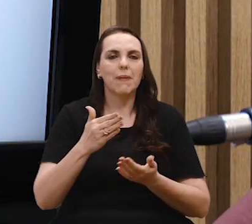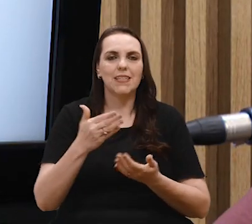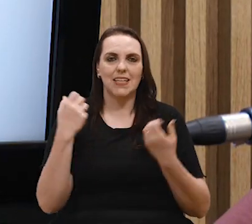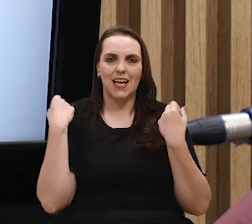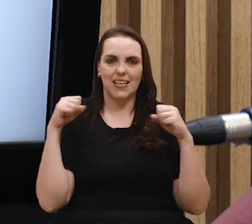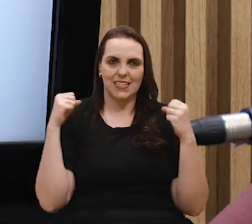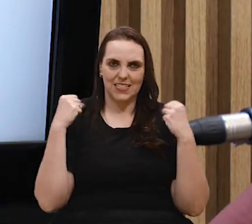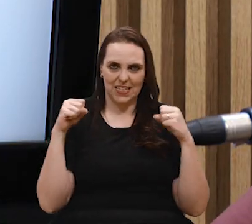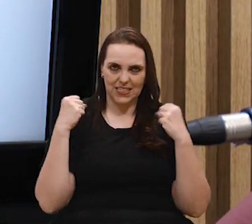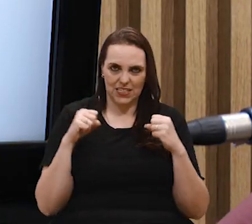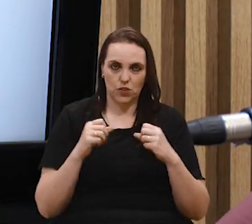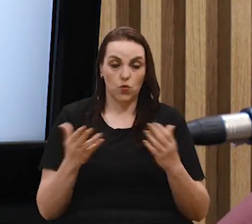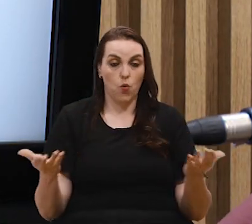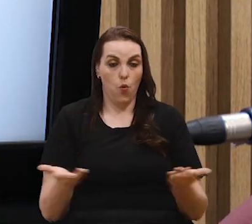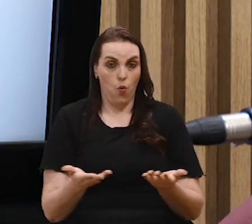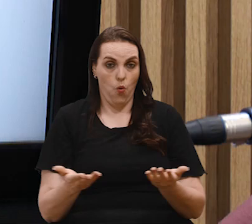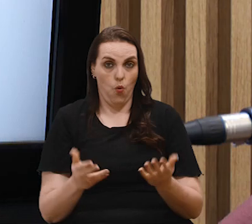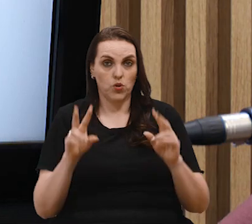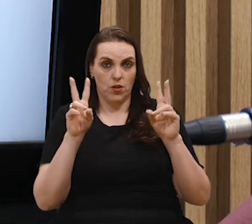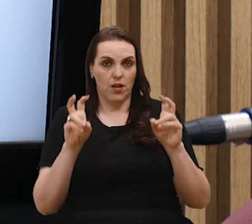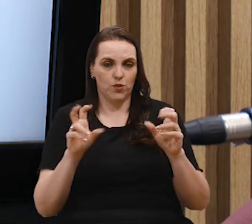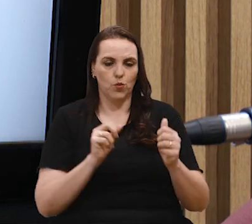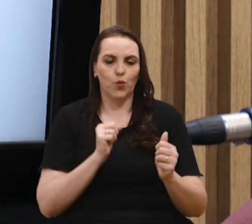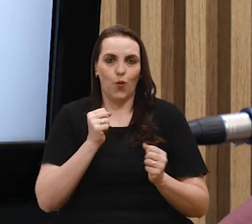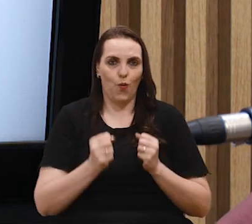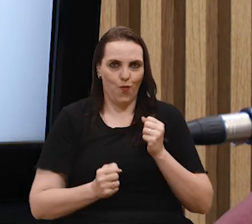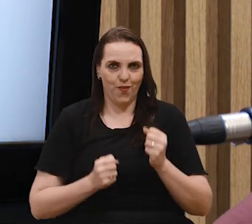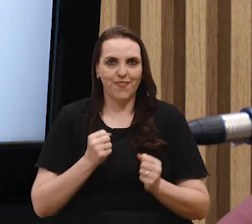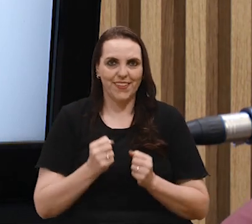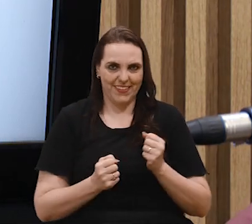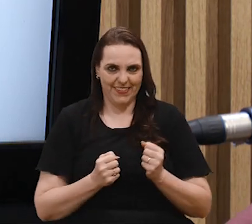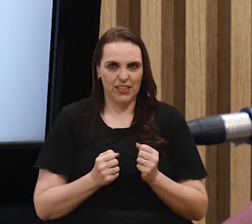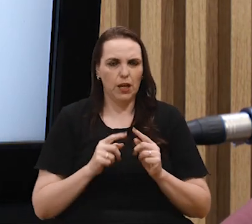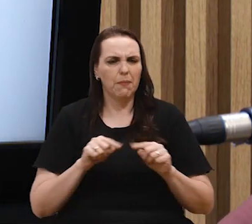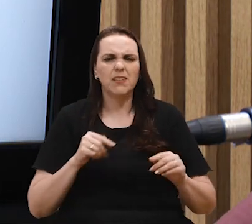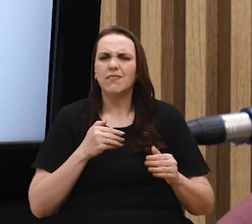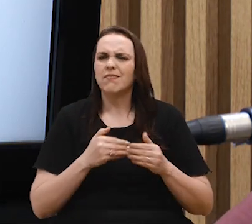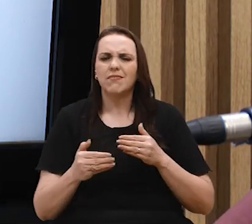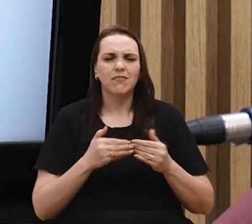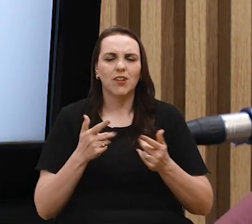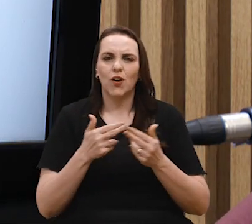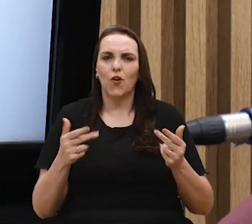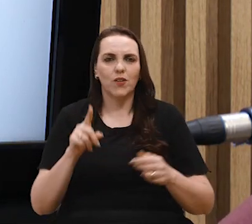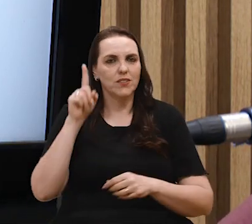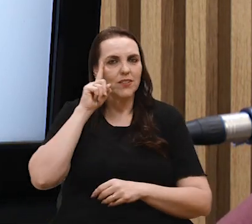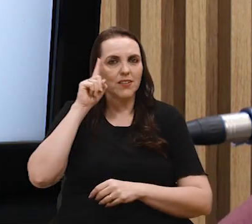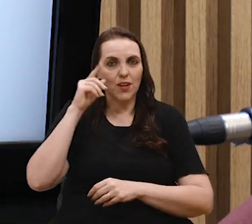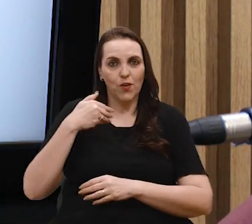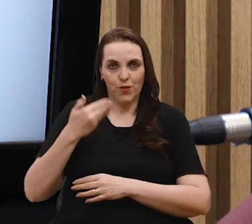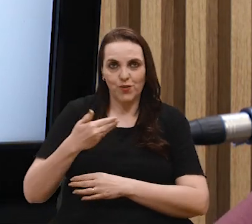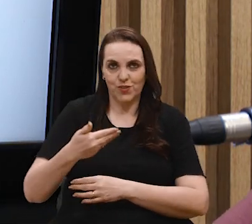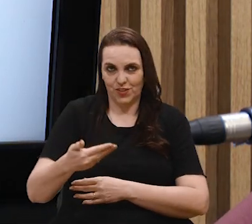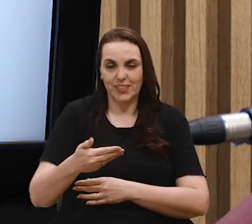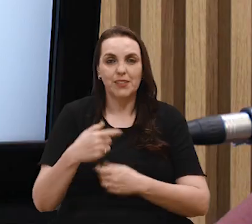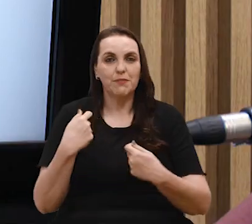ele qual for, né? Hoje a gente está falando de corrida em específico. Mas qualquer coisa que a gente for colocar na nossa rotina, a gente tem que